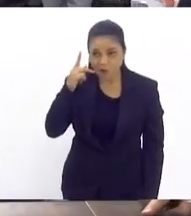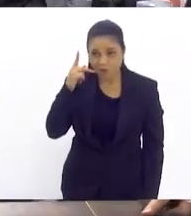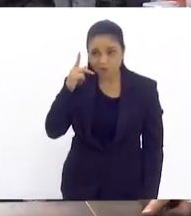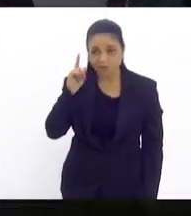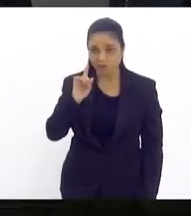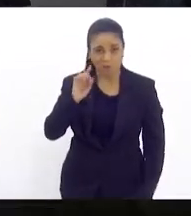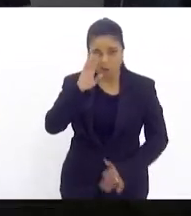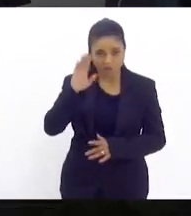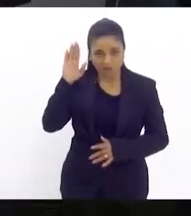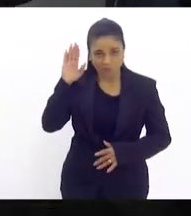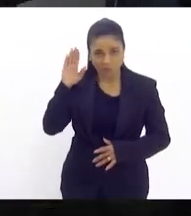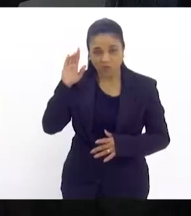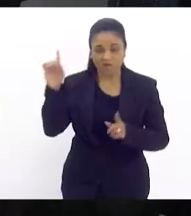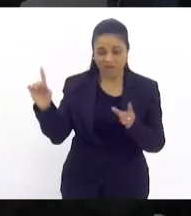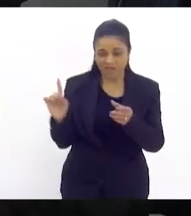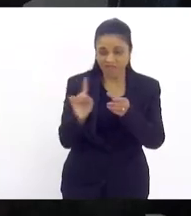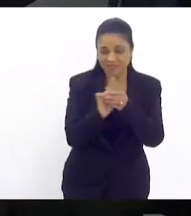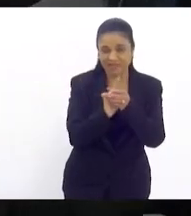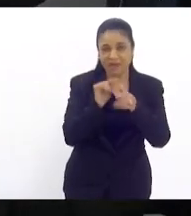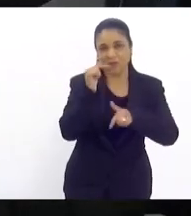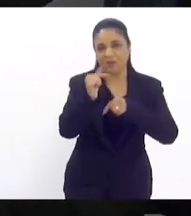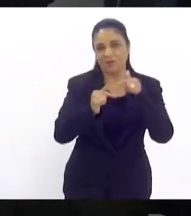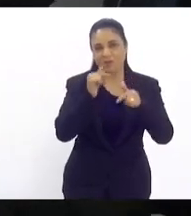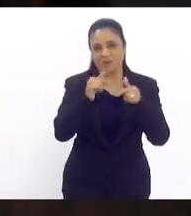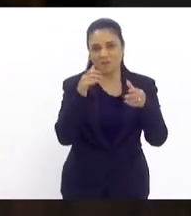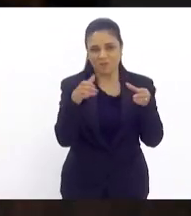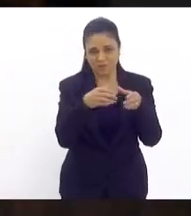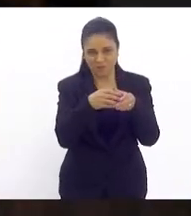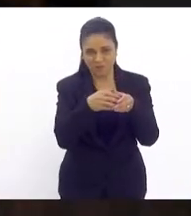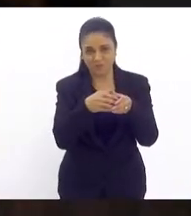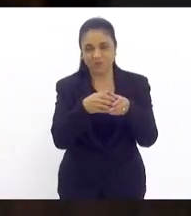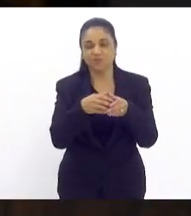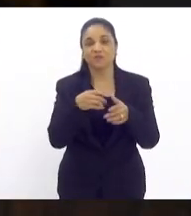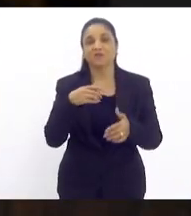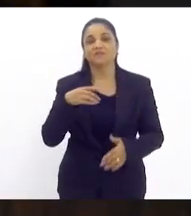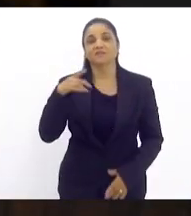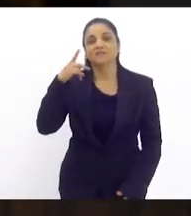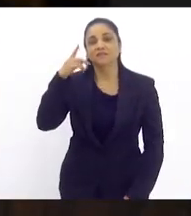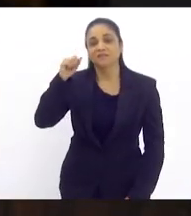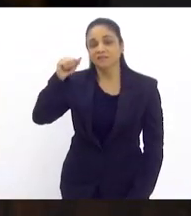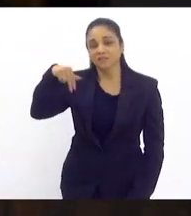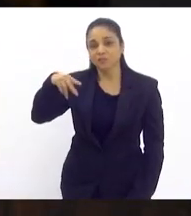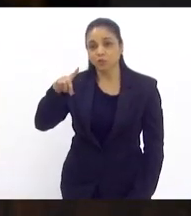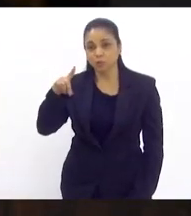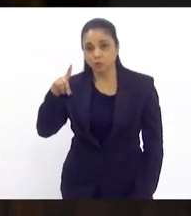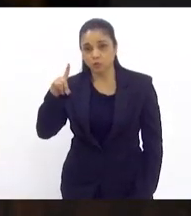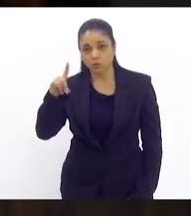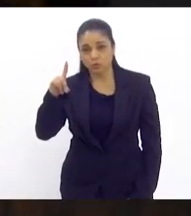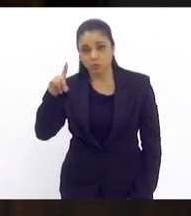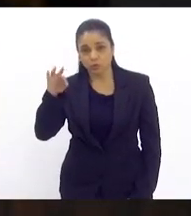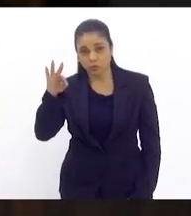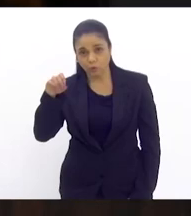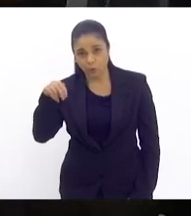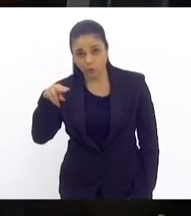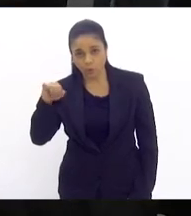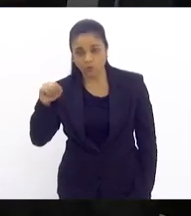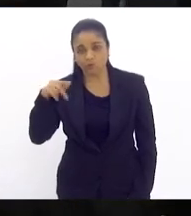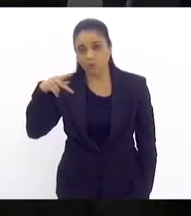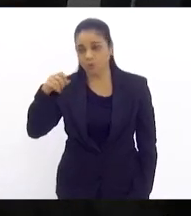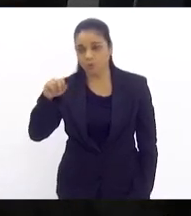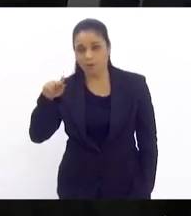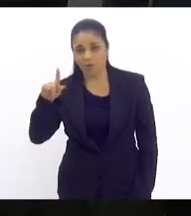só vai integrar o grupo de trabalho Deputado Antônio de Paula mais algum Deputado e deputada